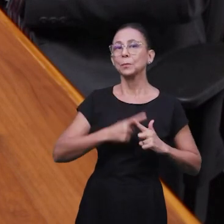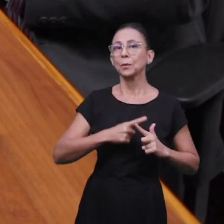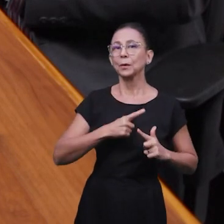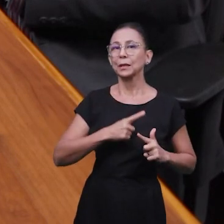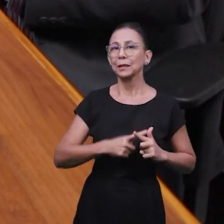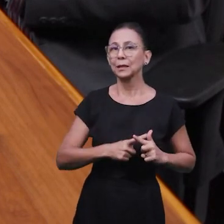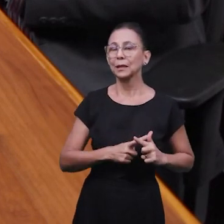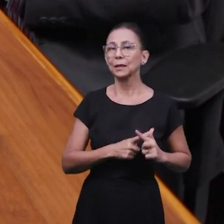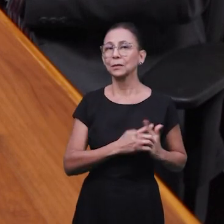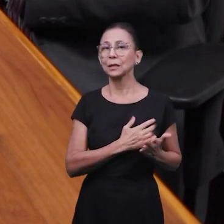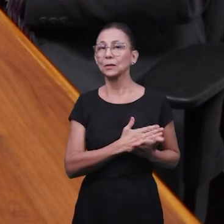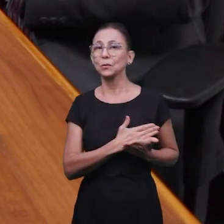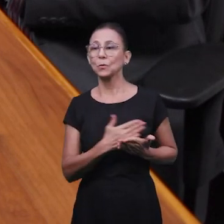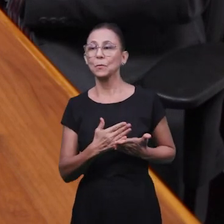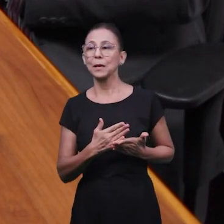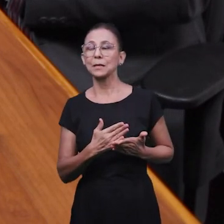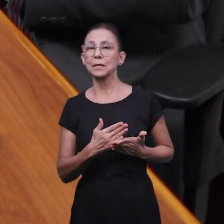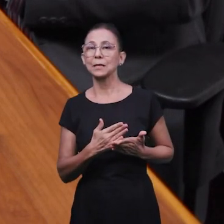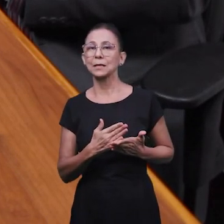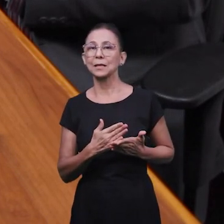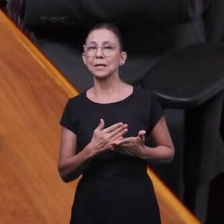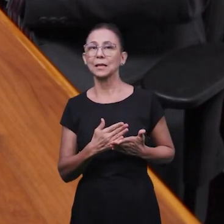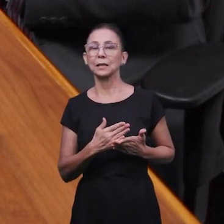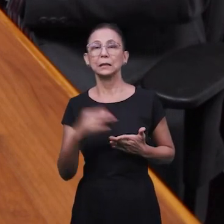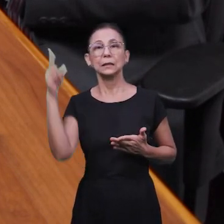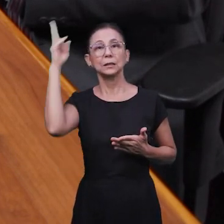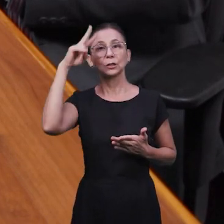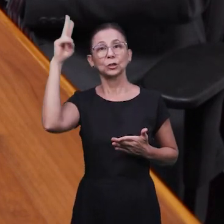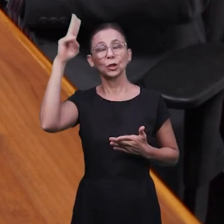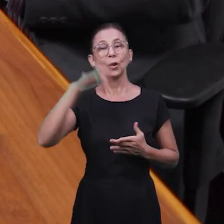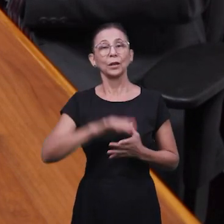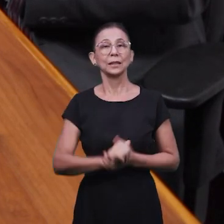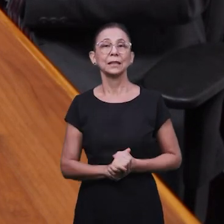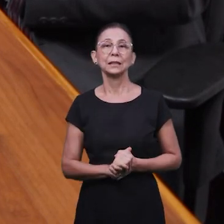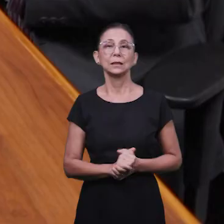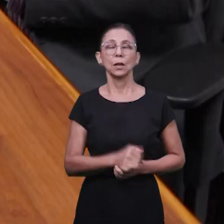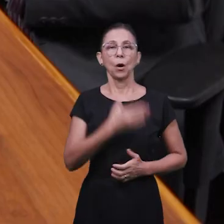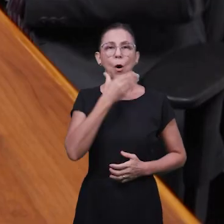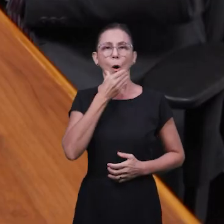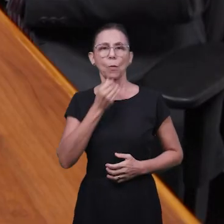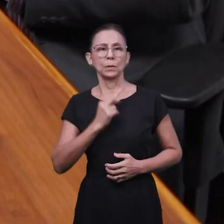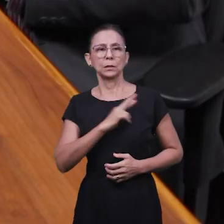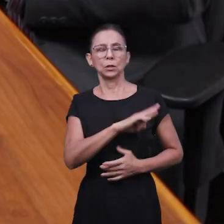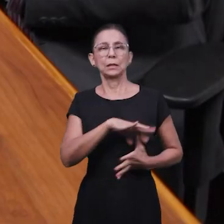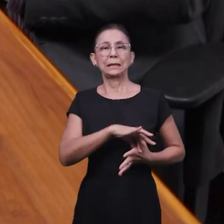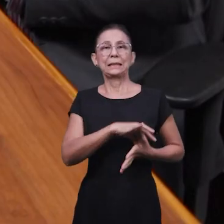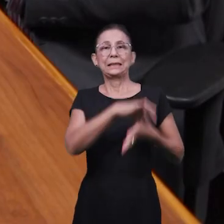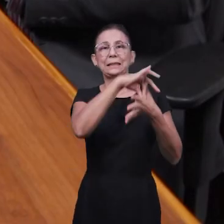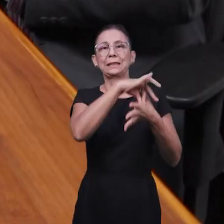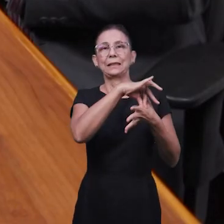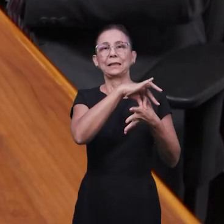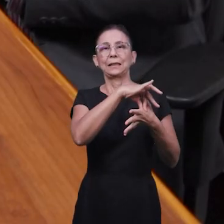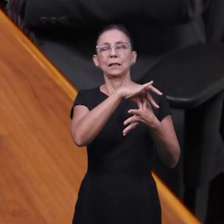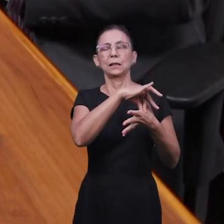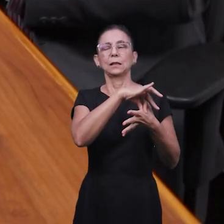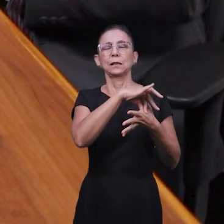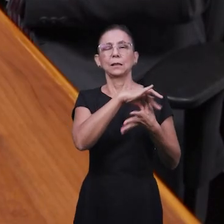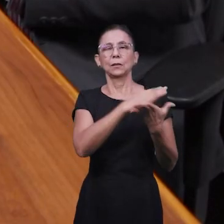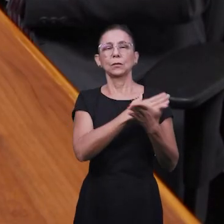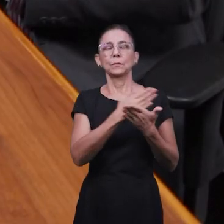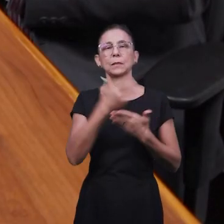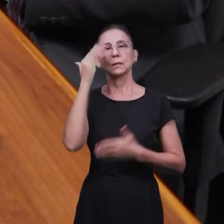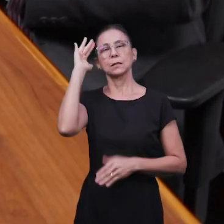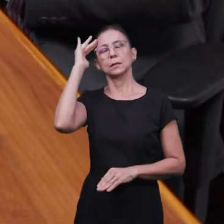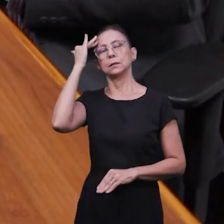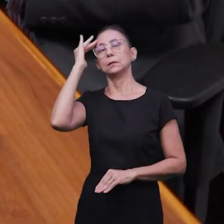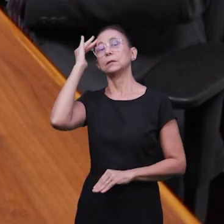momento que ela se torna histórica, então os líderes da igreja começam a entender que